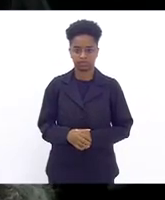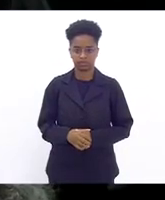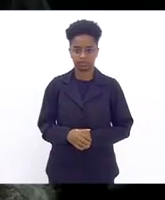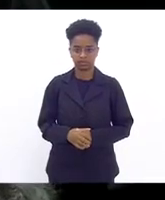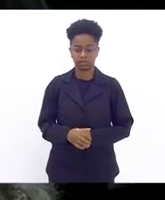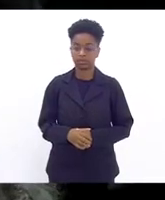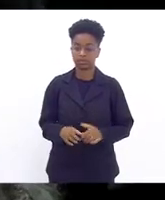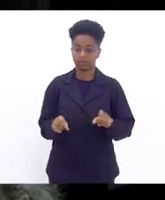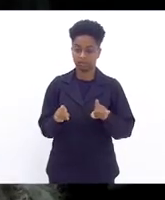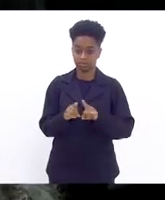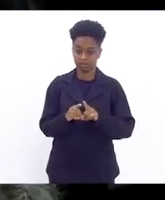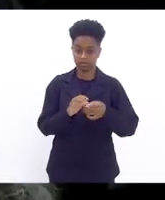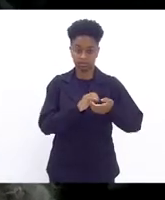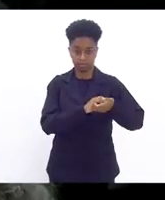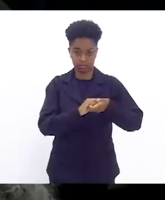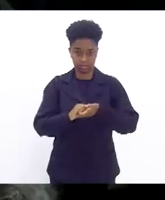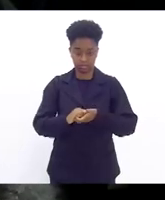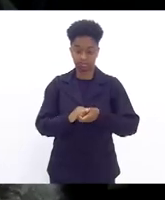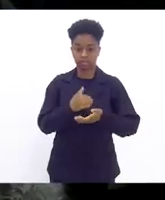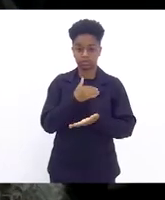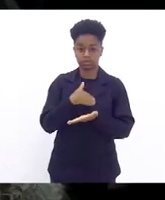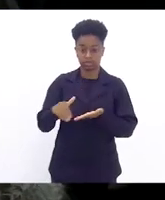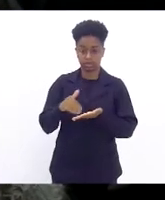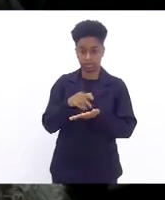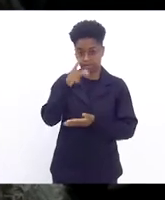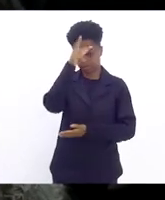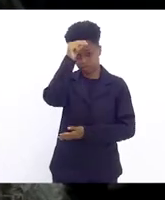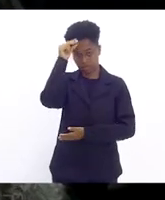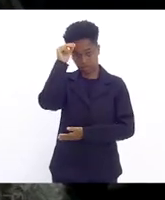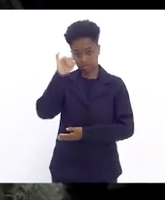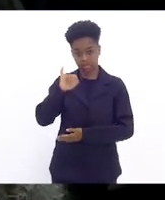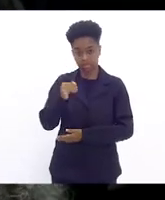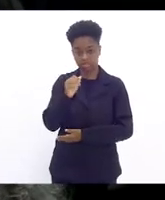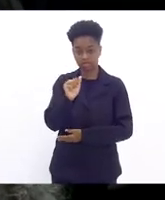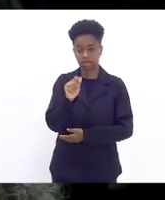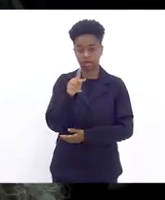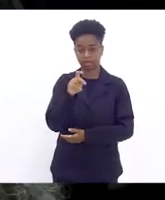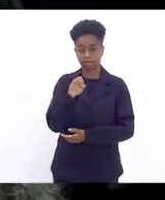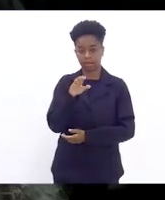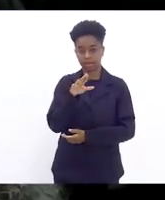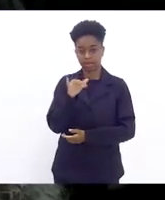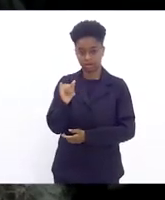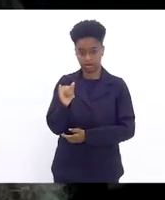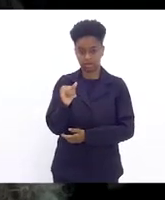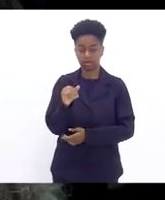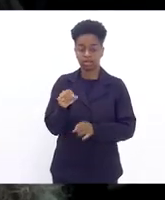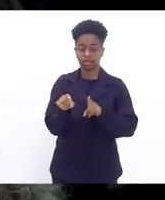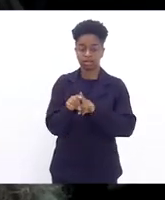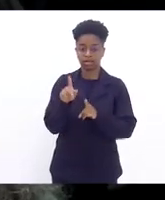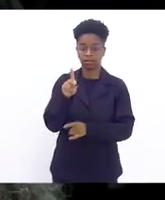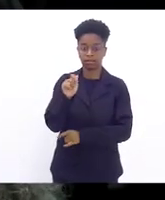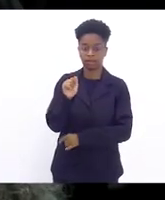fazer também aqui uma saudação secretários municipais de Japeri Doutora Meire Paracambi